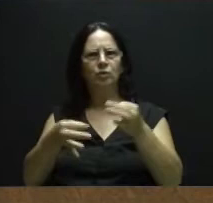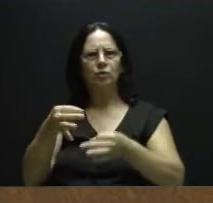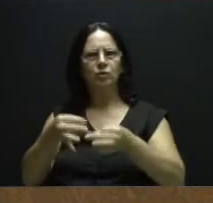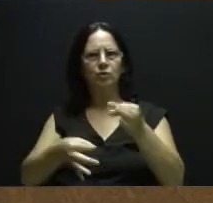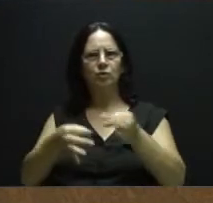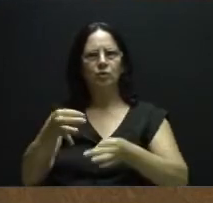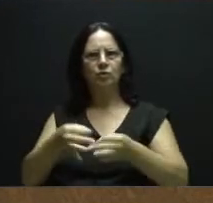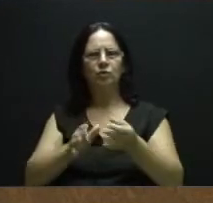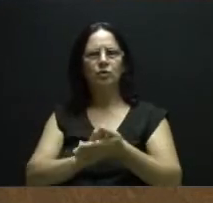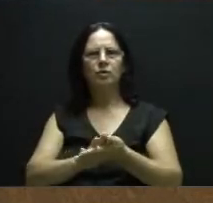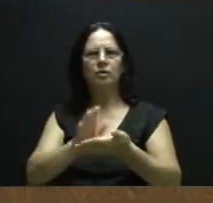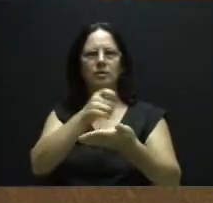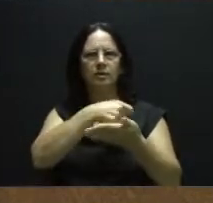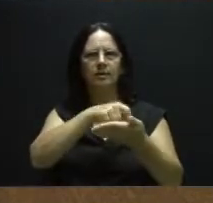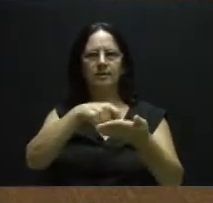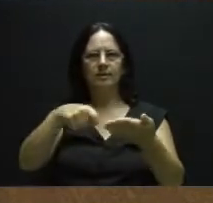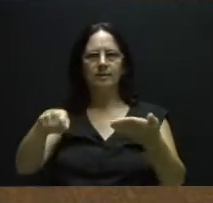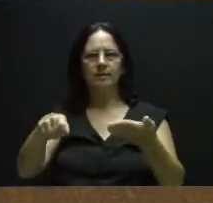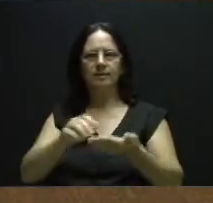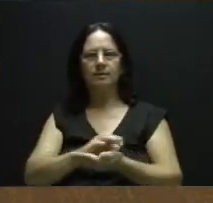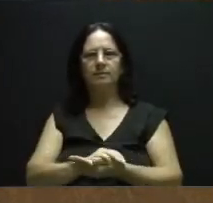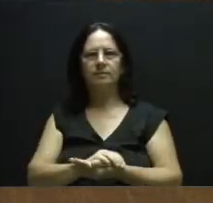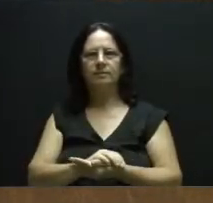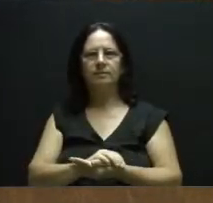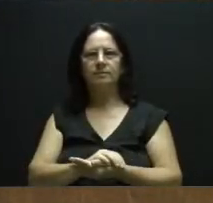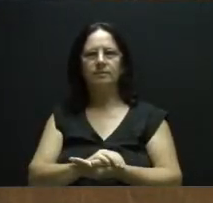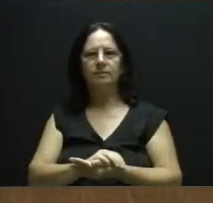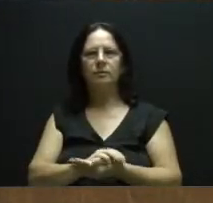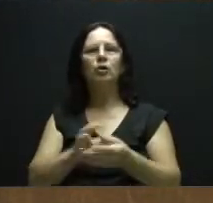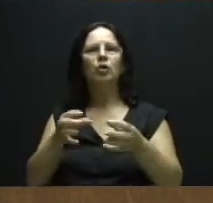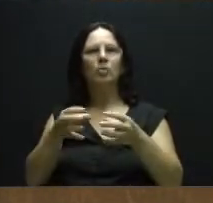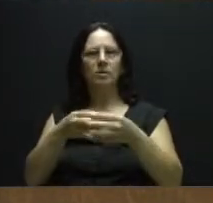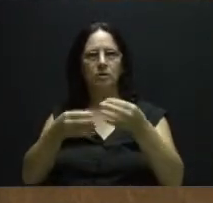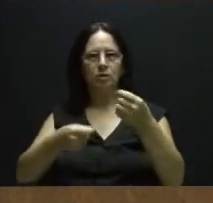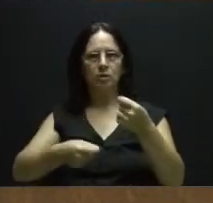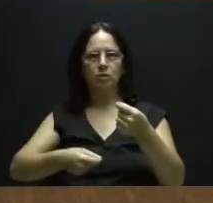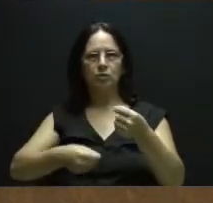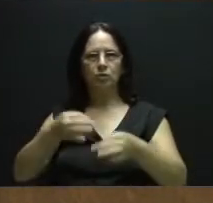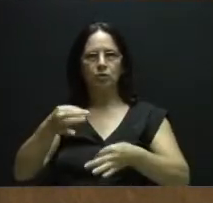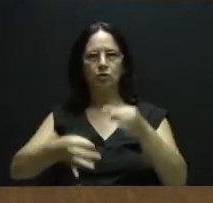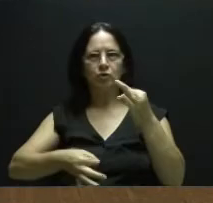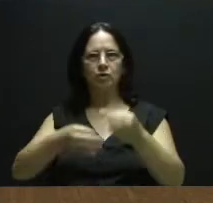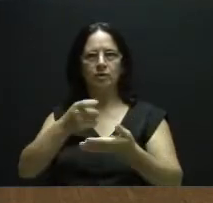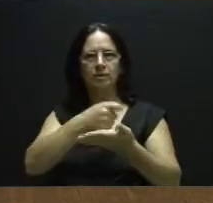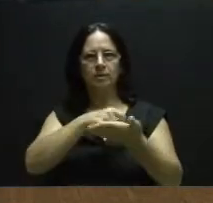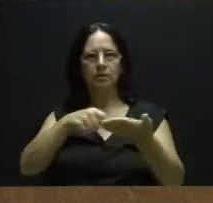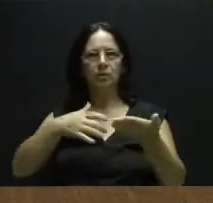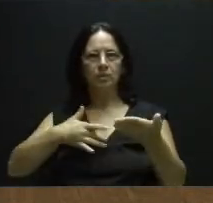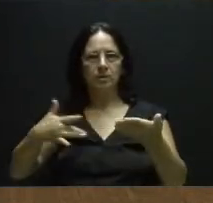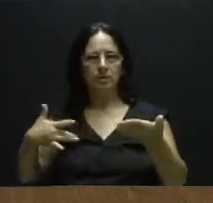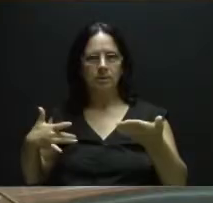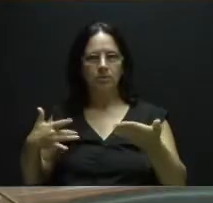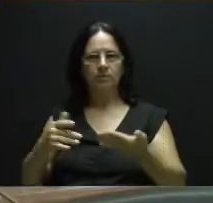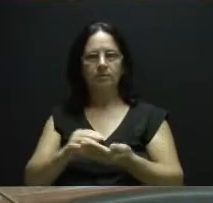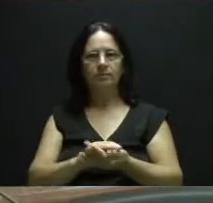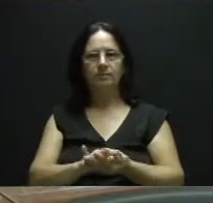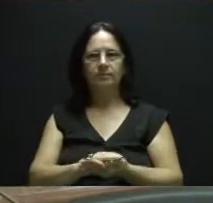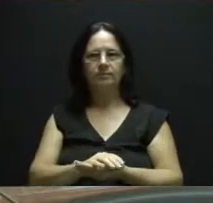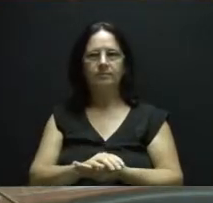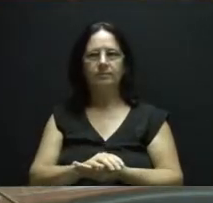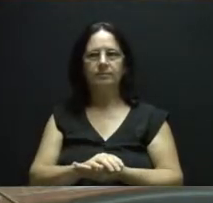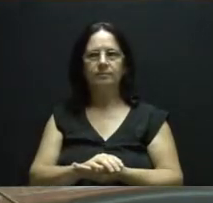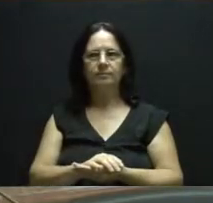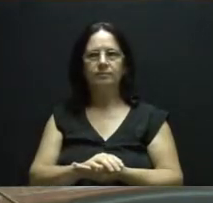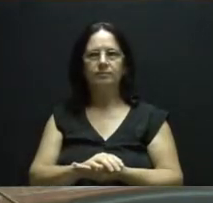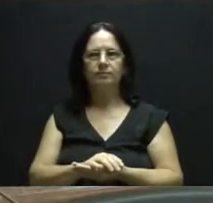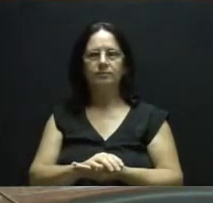e redação desculpa comissão de justiça redação e saúde é de